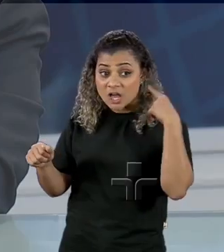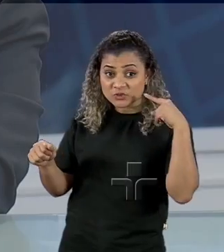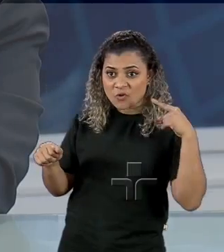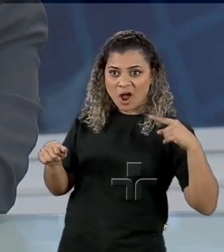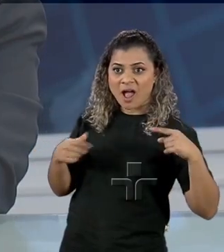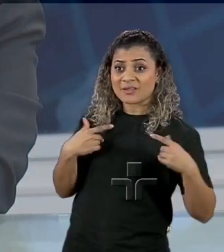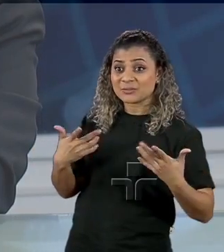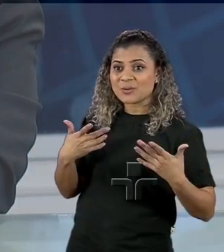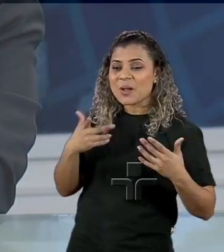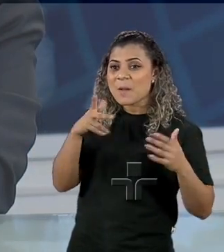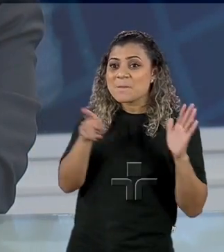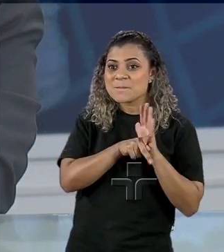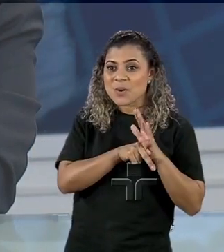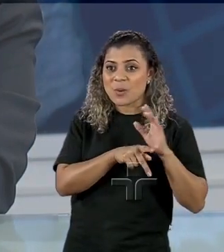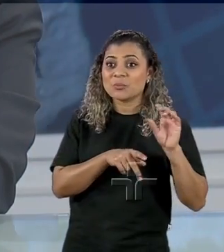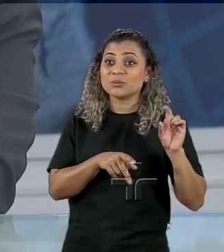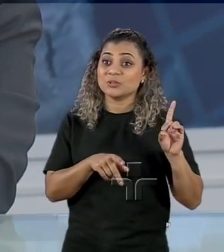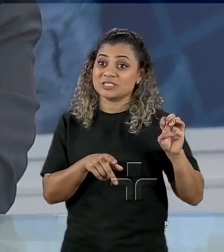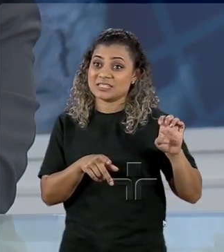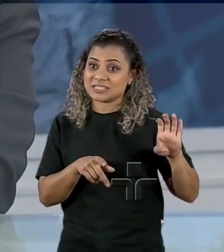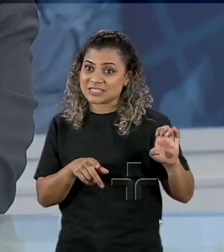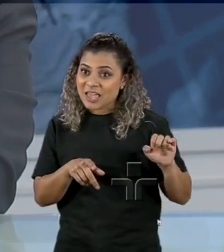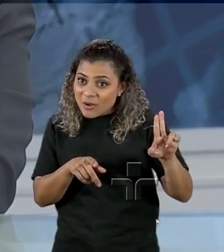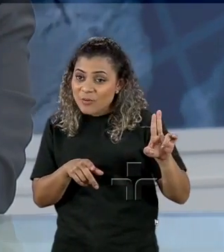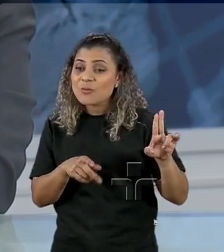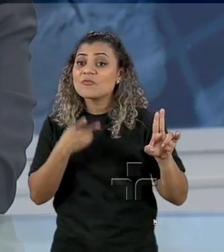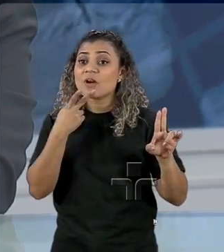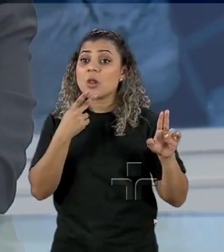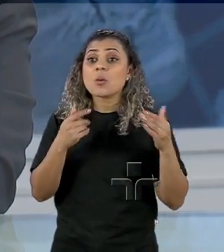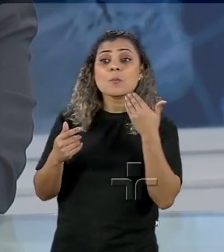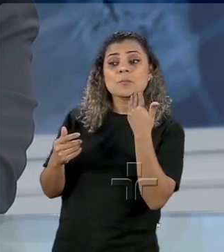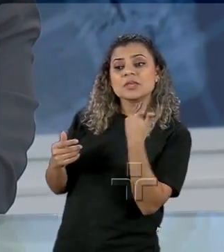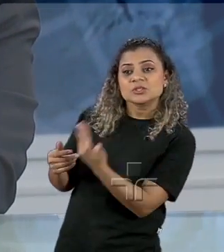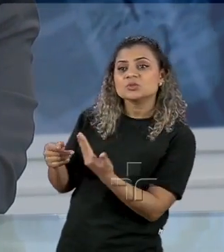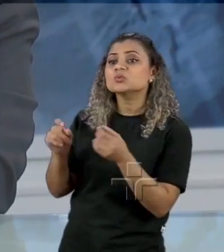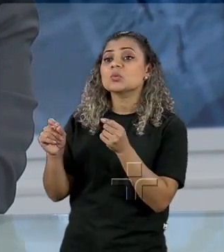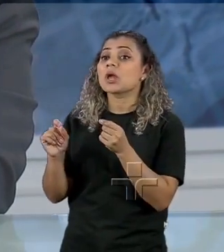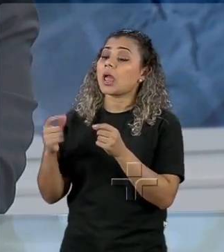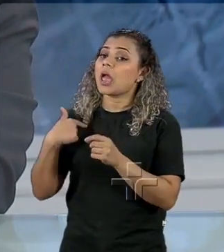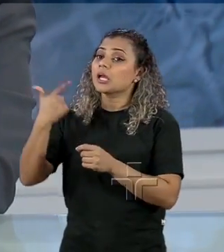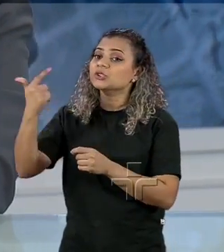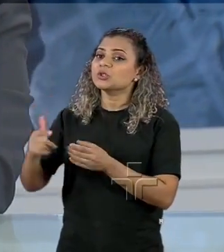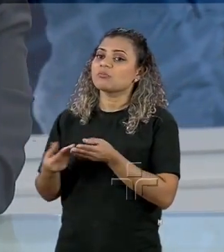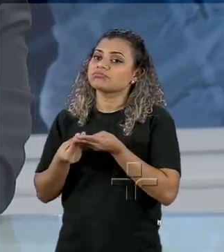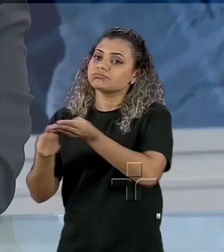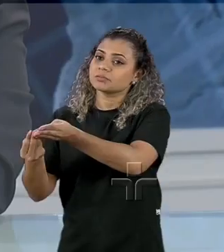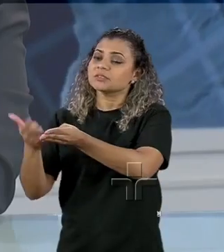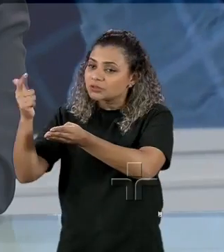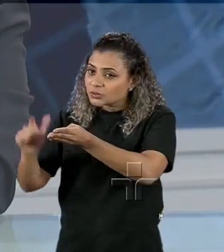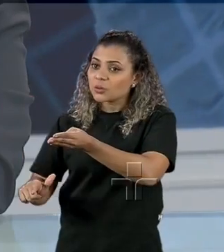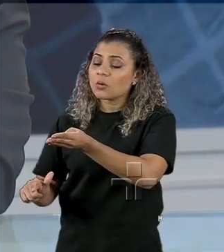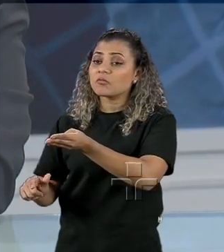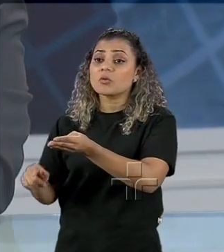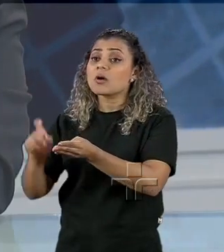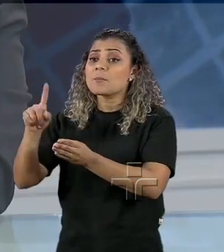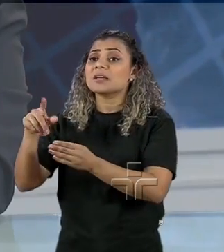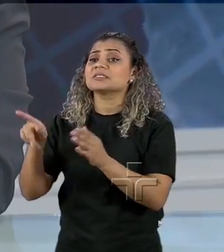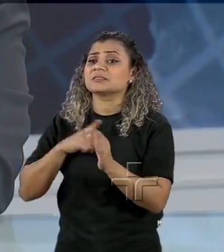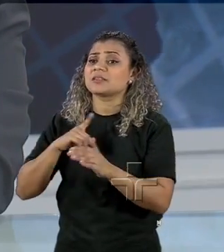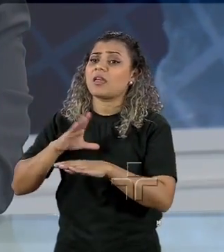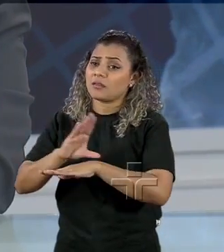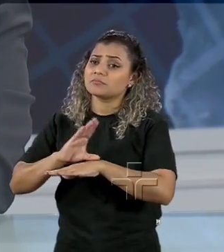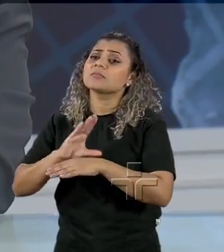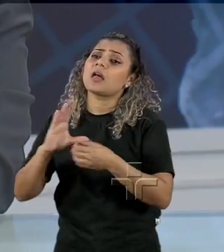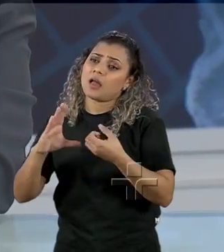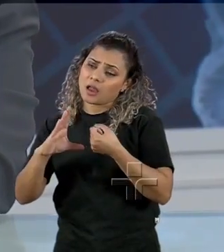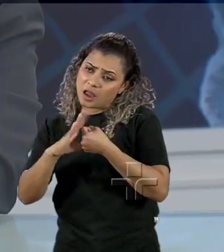defesa do ex-ministro Zé Dirceu pediram, que foi o lançar mão daquilo que está previsto mesmo, né, no nosso artigo, que é o artigo